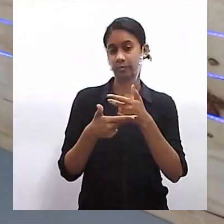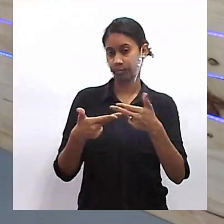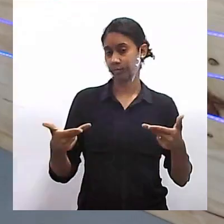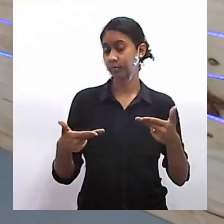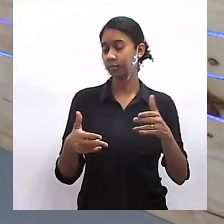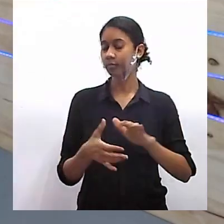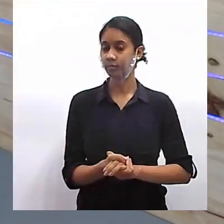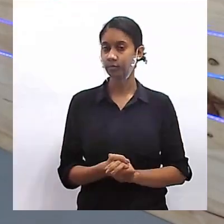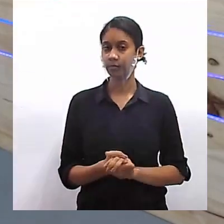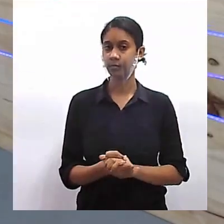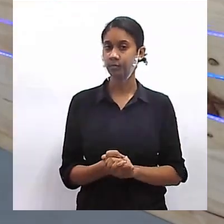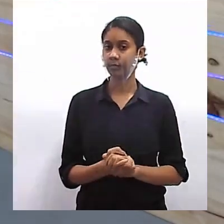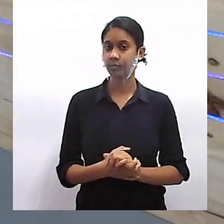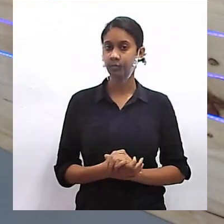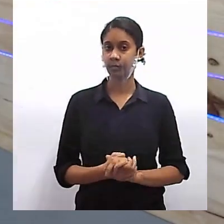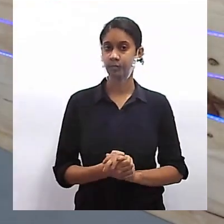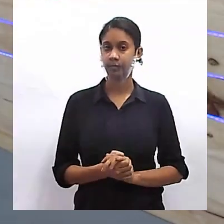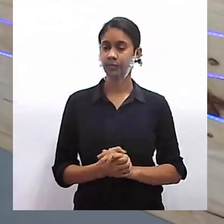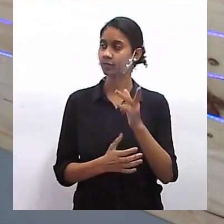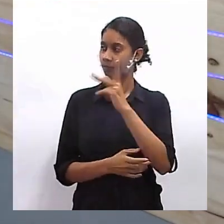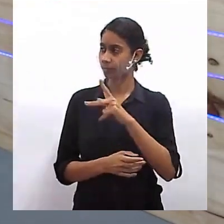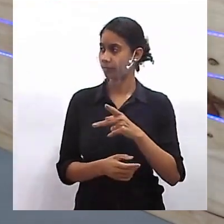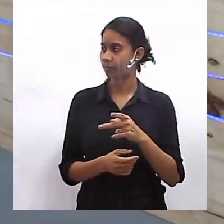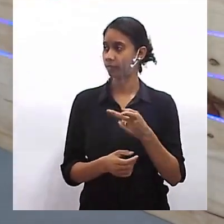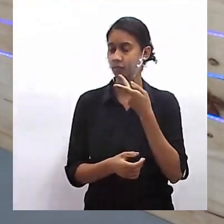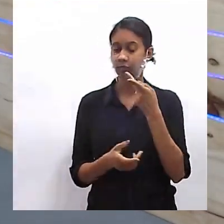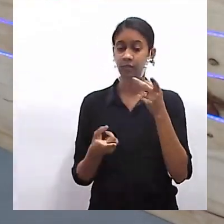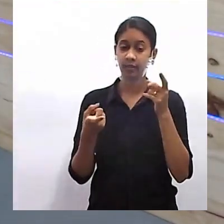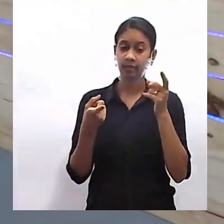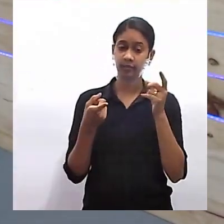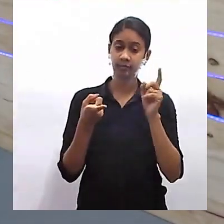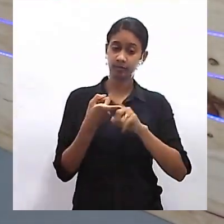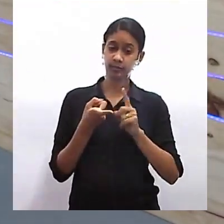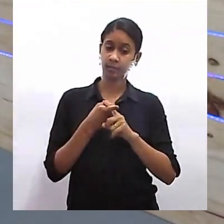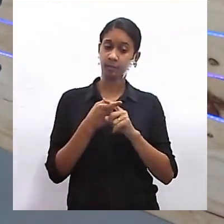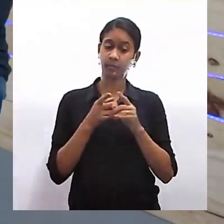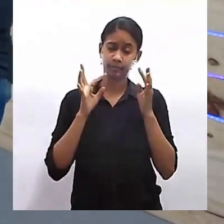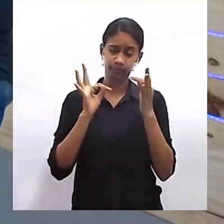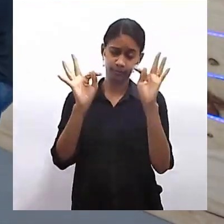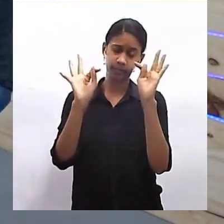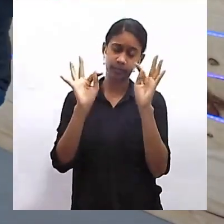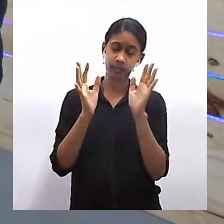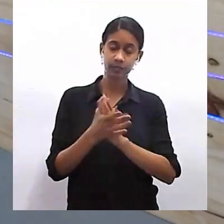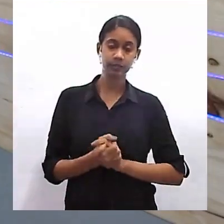presente. Professor, falando um pouco de tecnologia ainda,